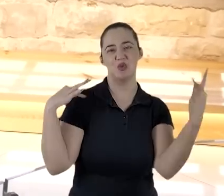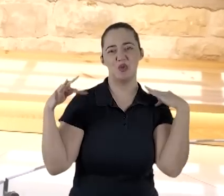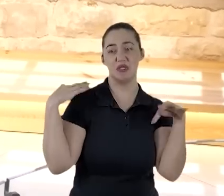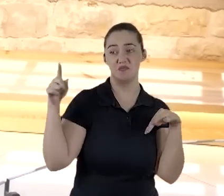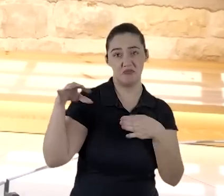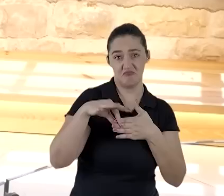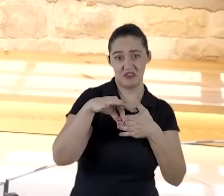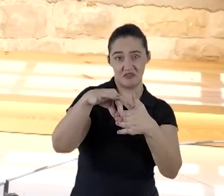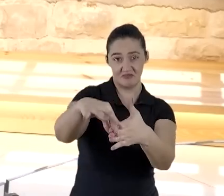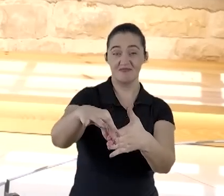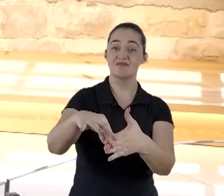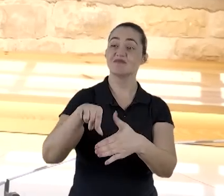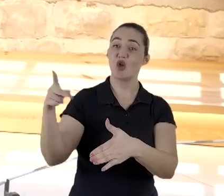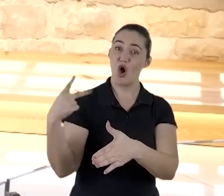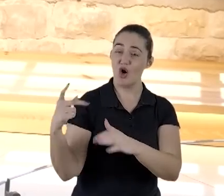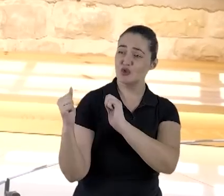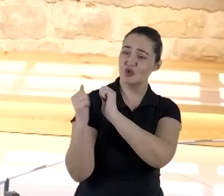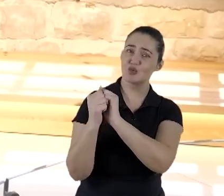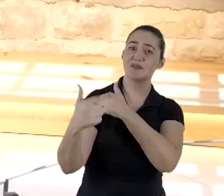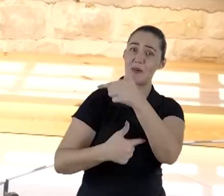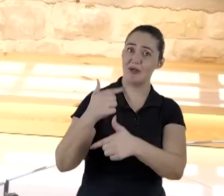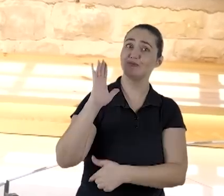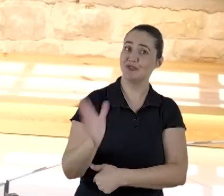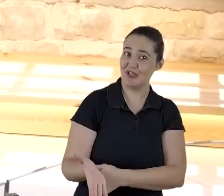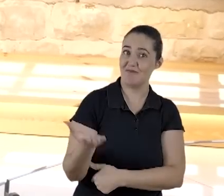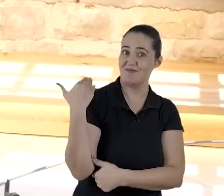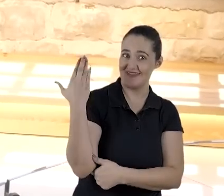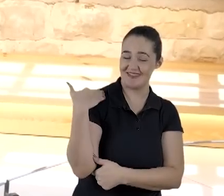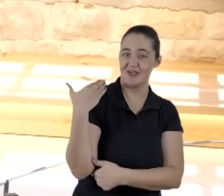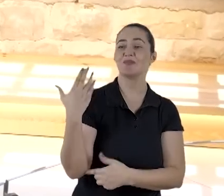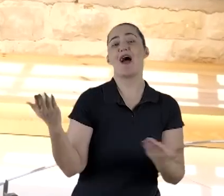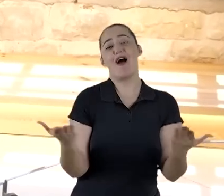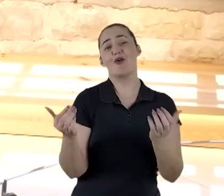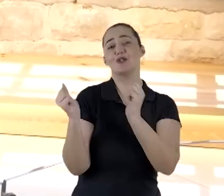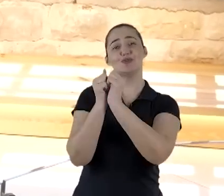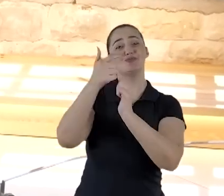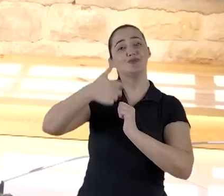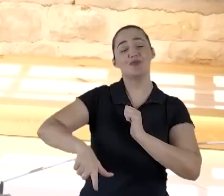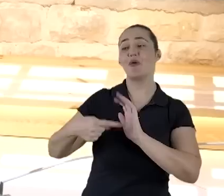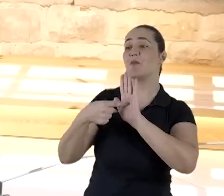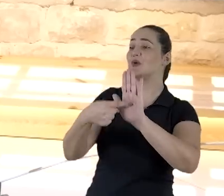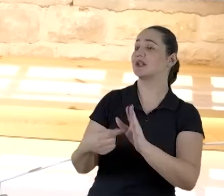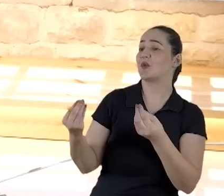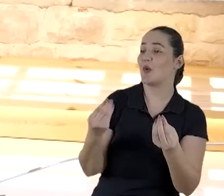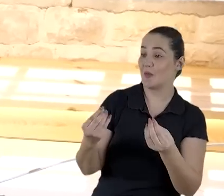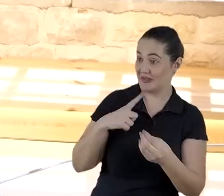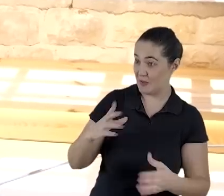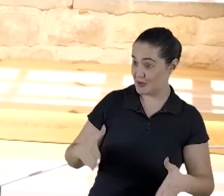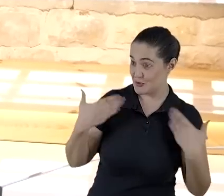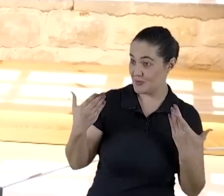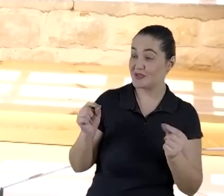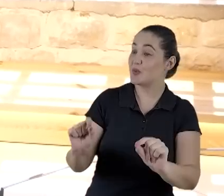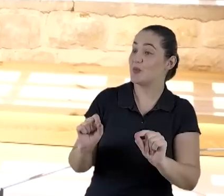dei cursos para ele também, já estivemos trabalhando e estamos novamente aqui para apresentar para vocês essa maquete. E você falou comigo que tem uma